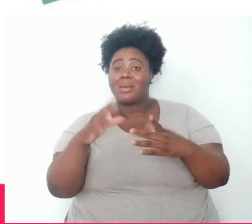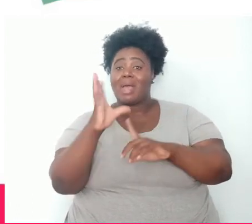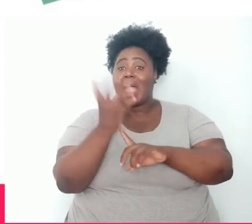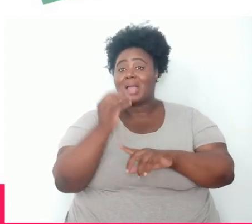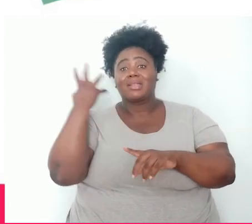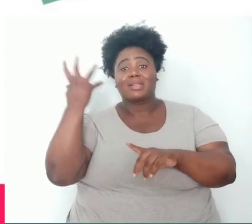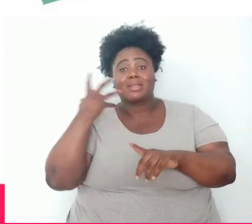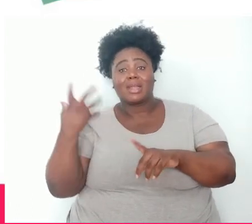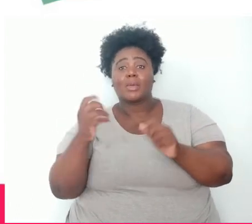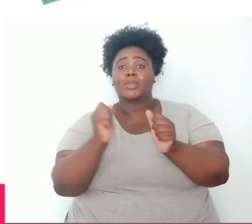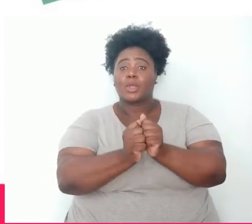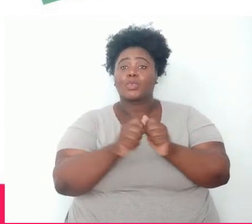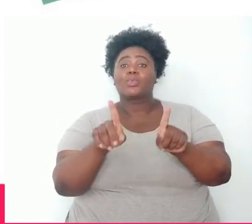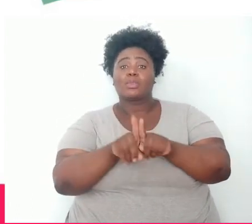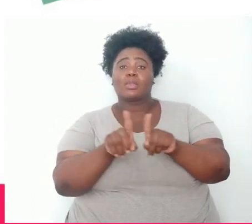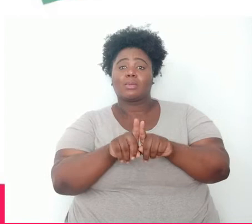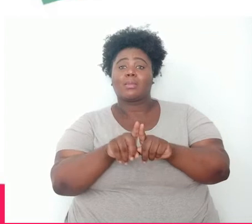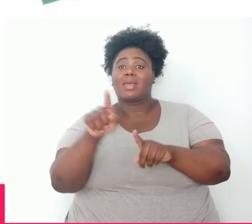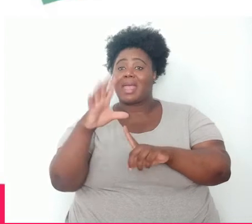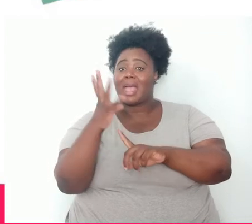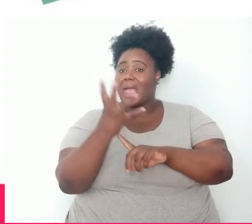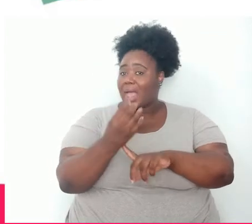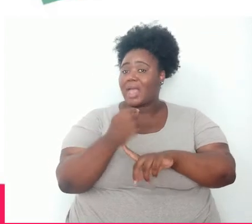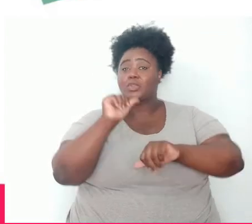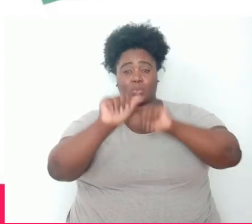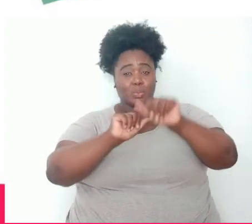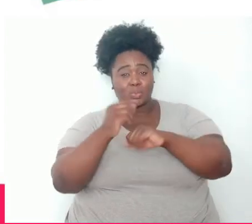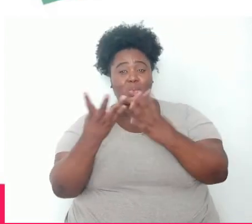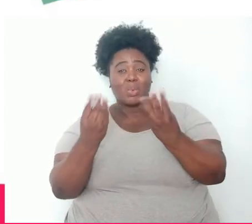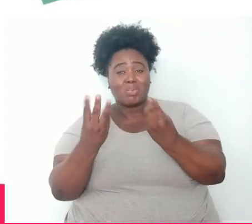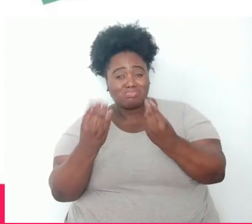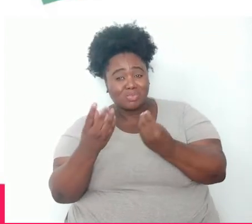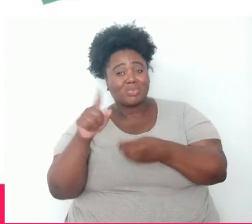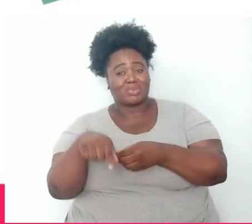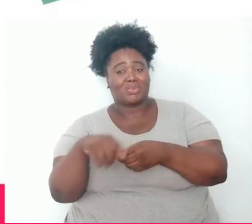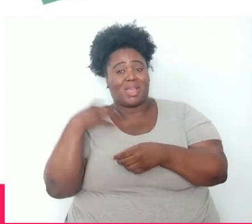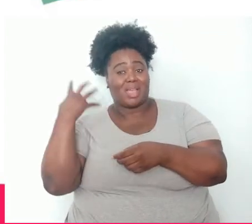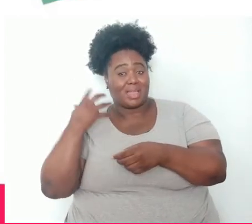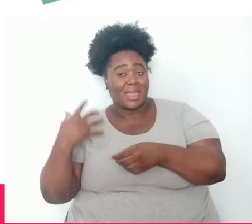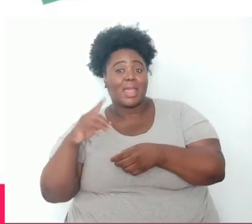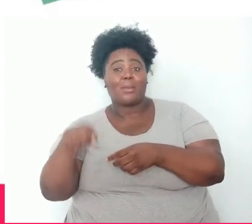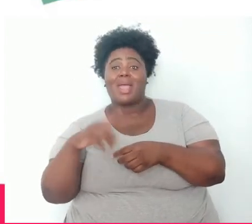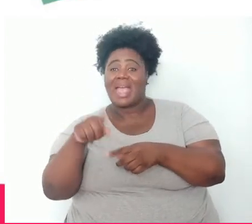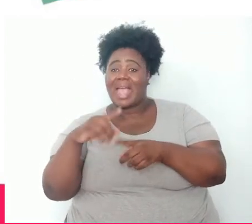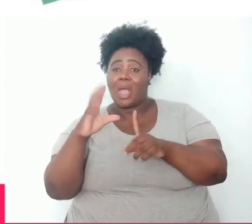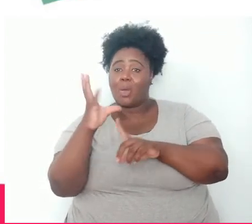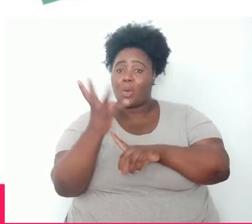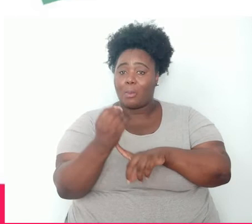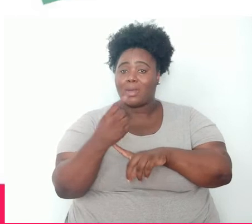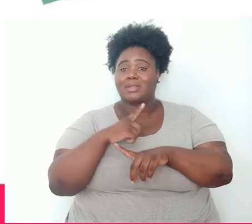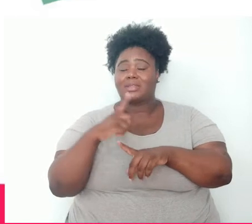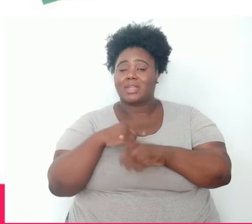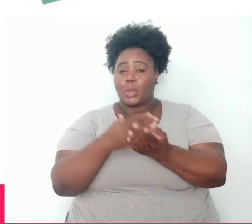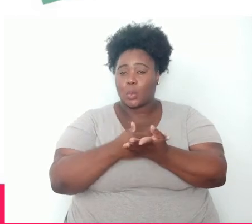tudo também. A arte drag também mudou muito, se transformou muito, né? É uma arte que tem uma origem,